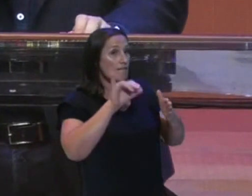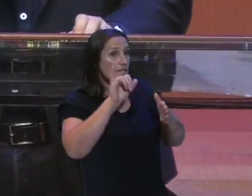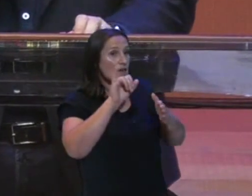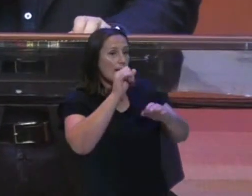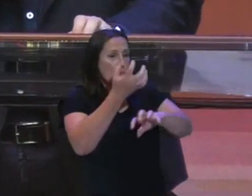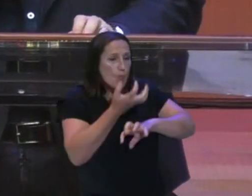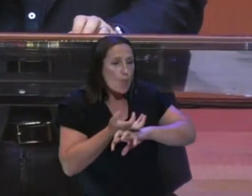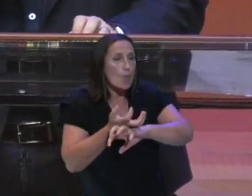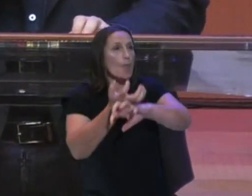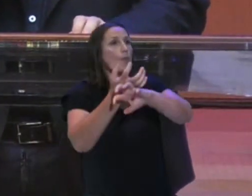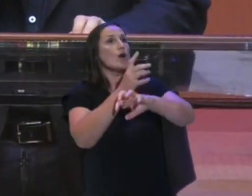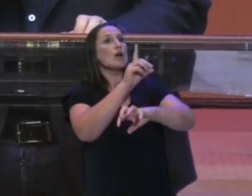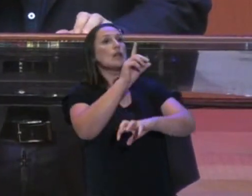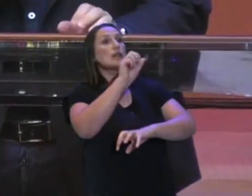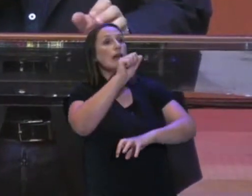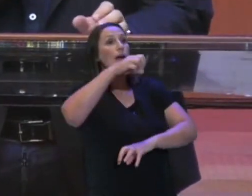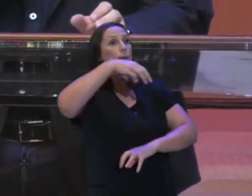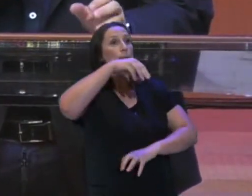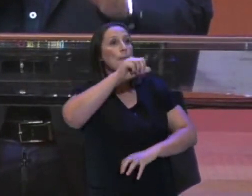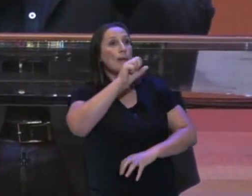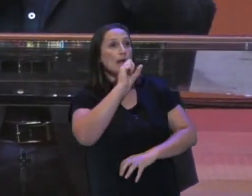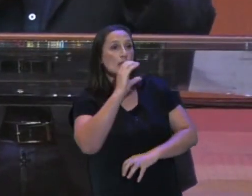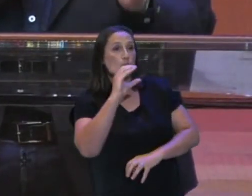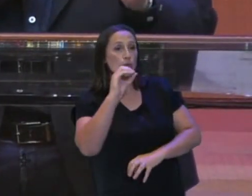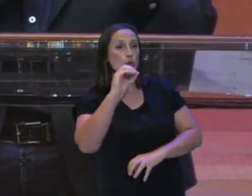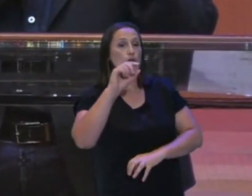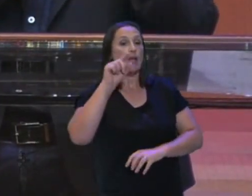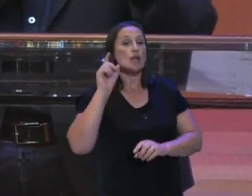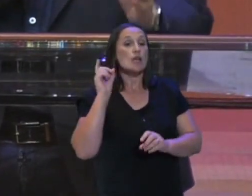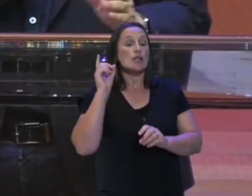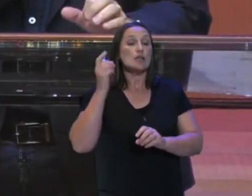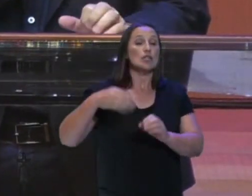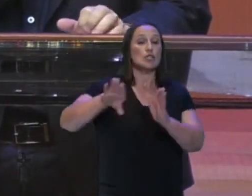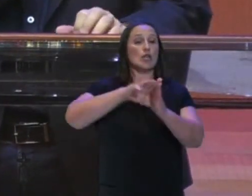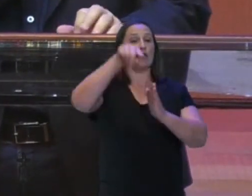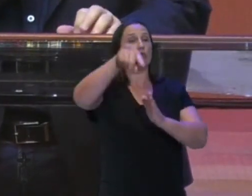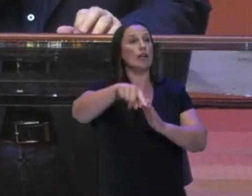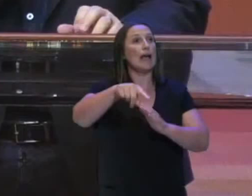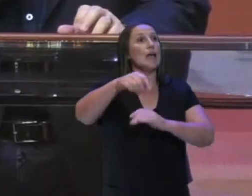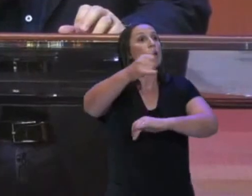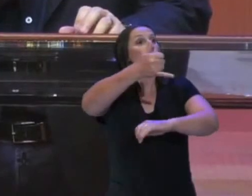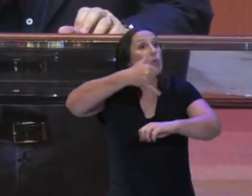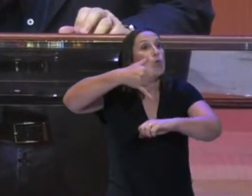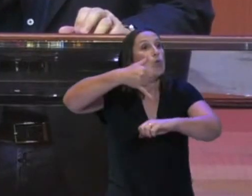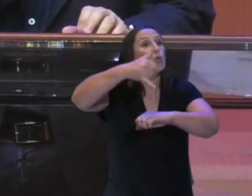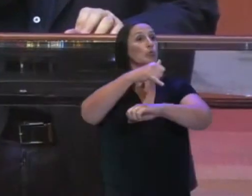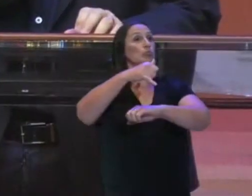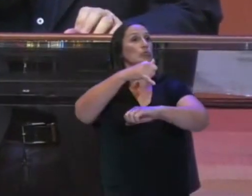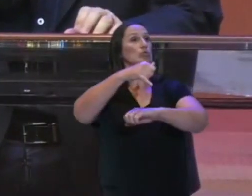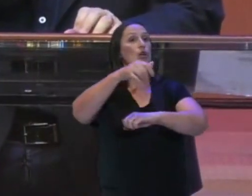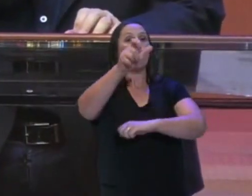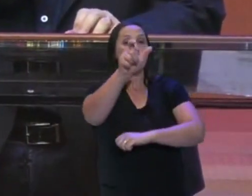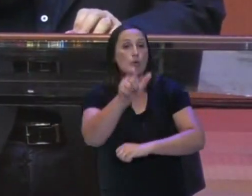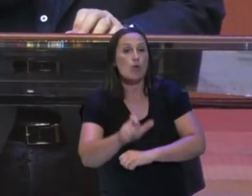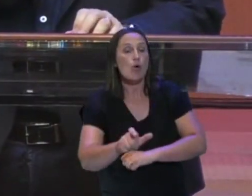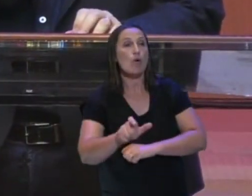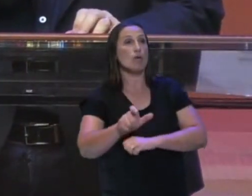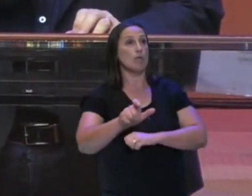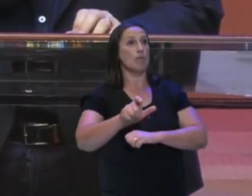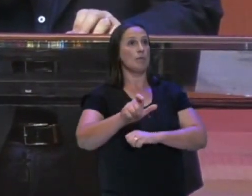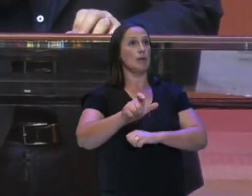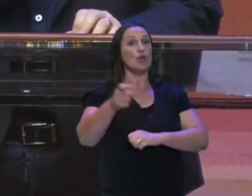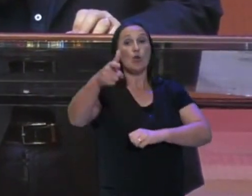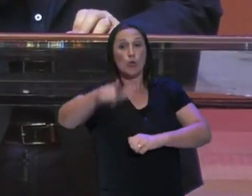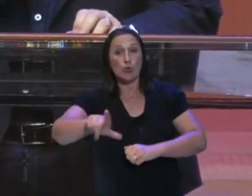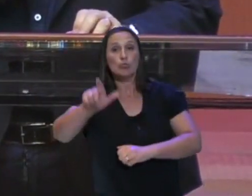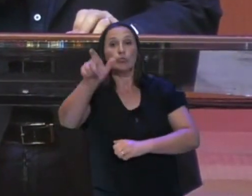deserto de Damasco. Chegando lá, unja Azael como rei da Síria. Unja também Jeú, filho de